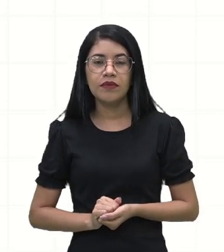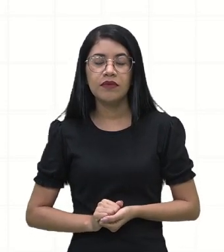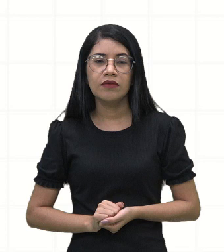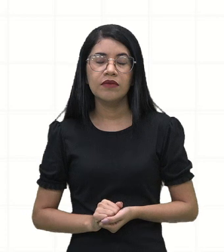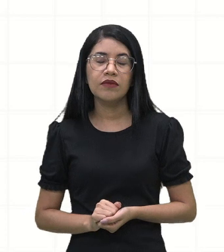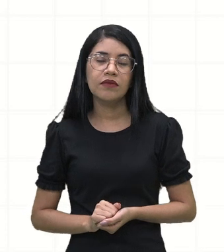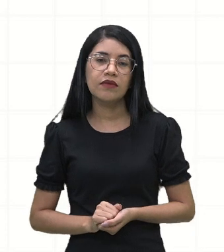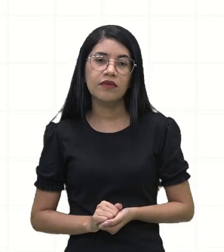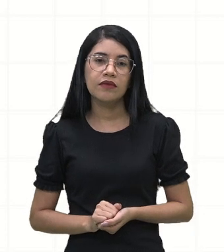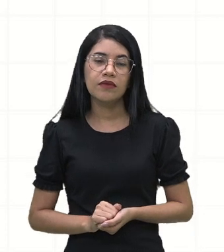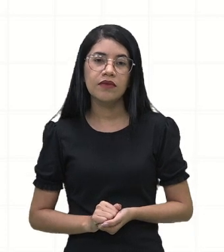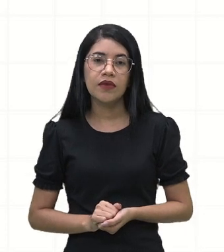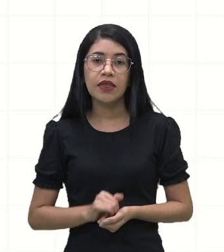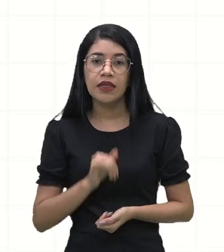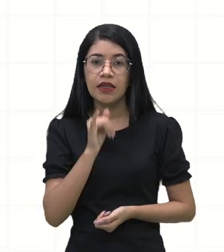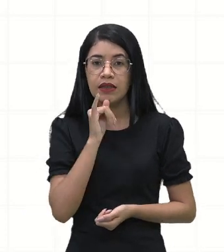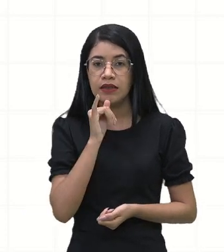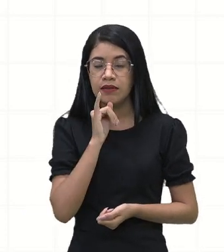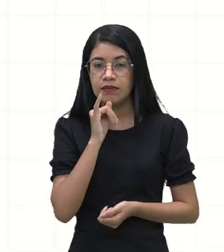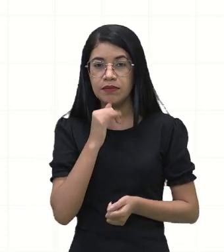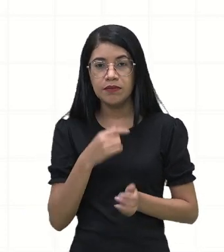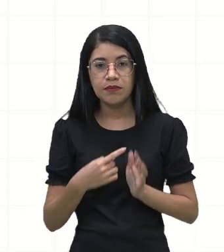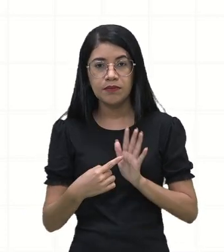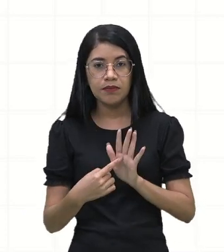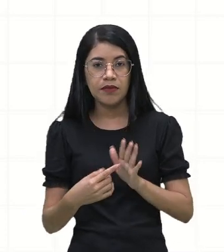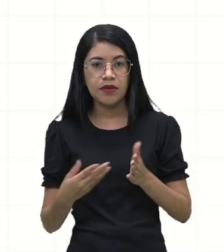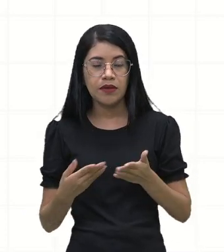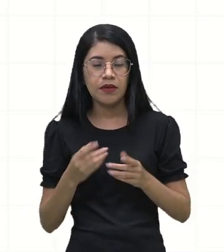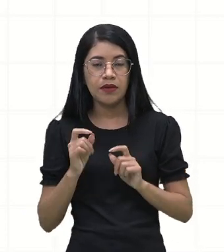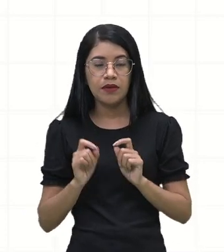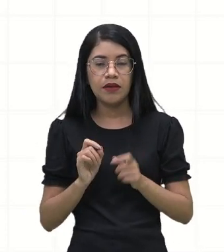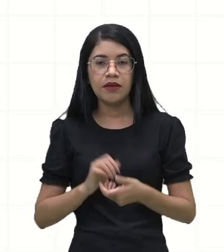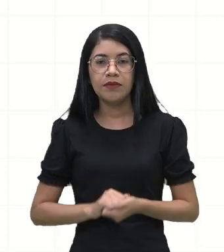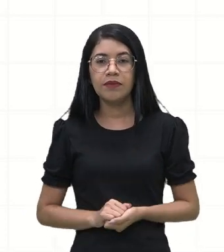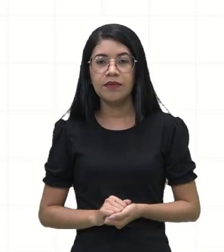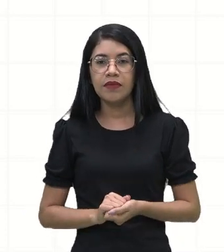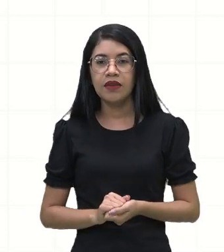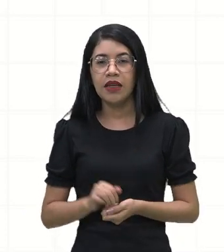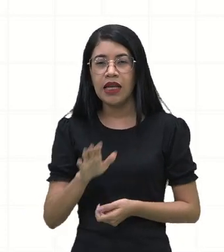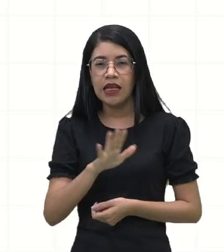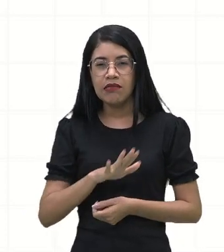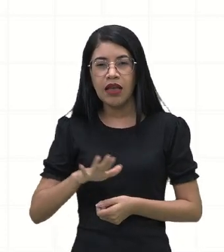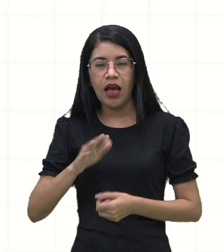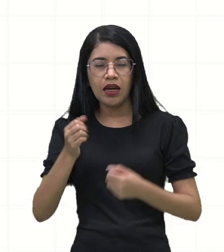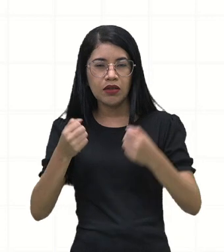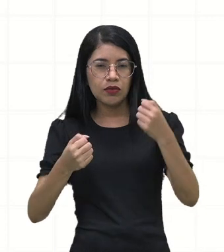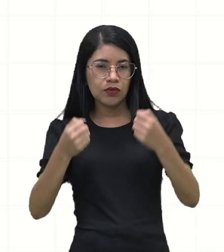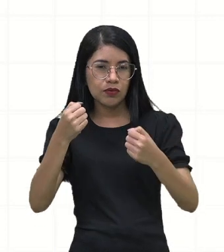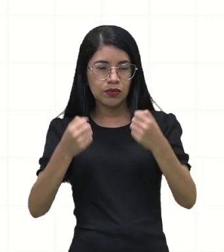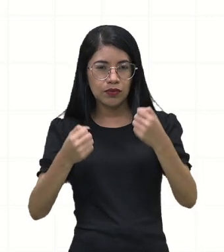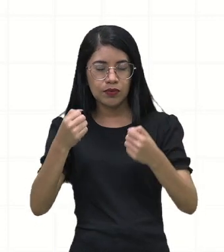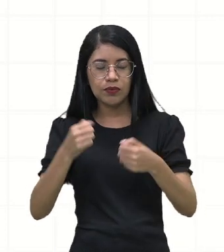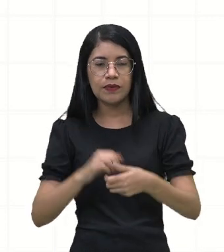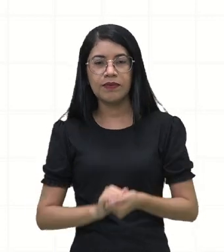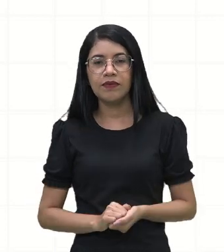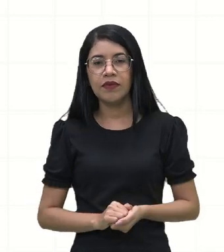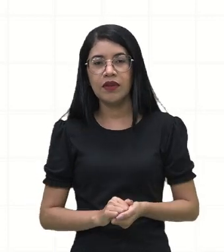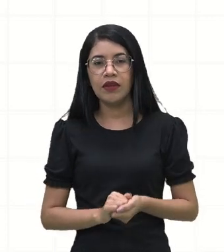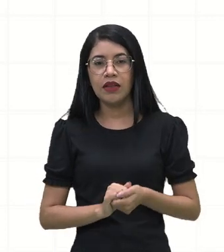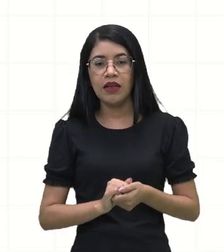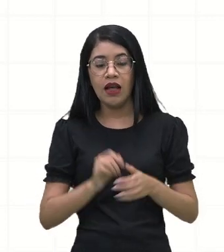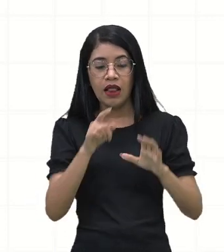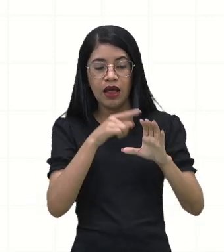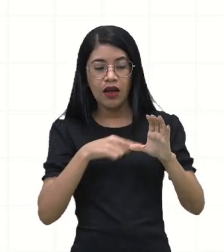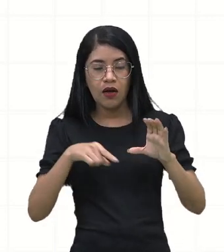E aí nós vamos para alguns exemplos aqui, né? Exemplo envolvendo o setor automotivo. Pneus de carro.